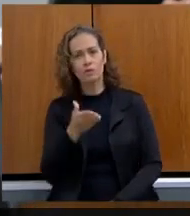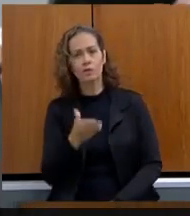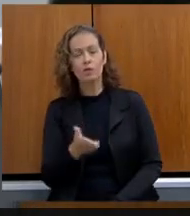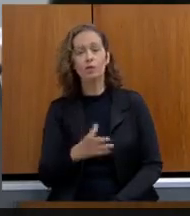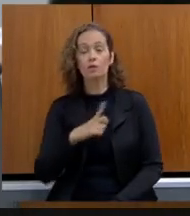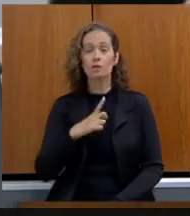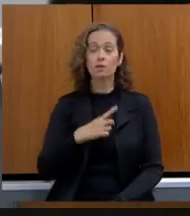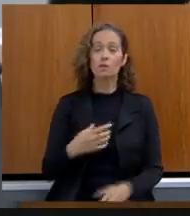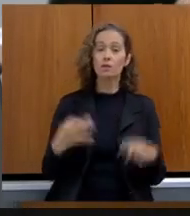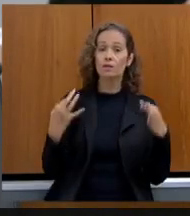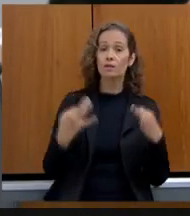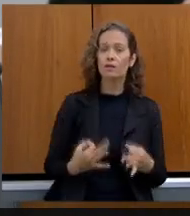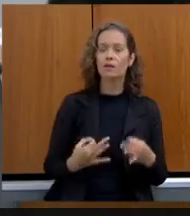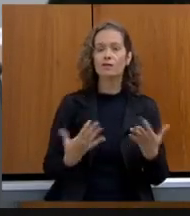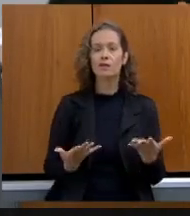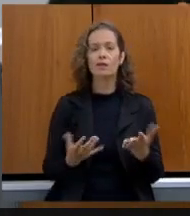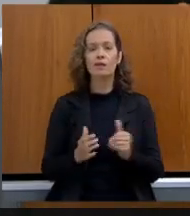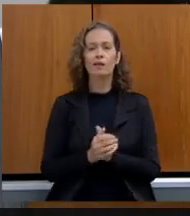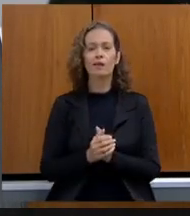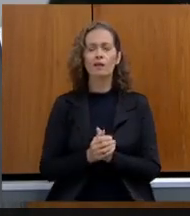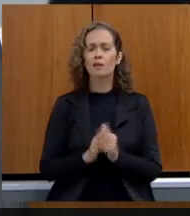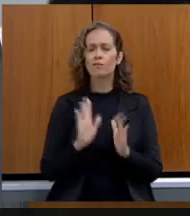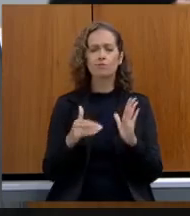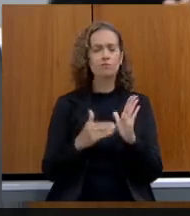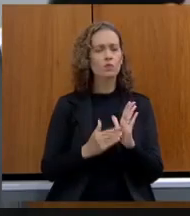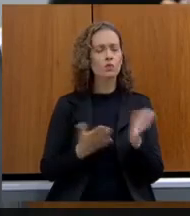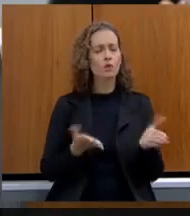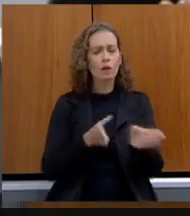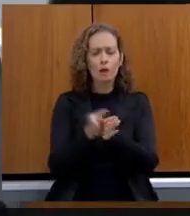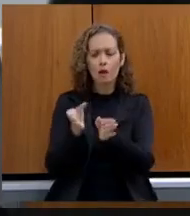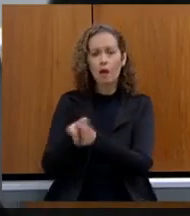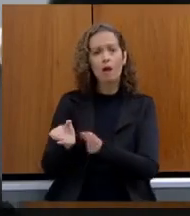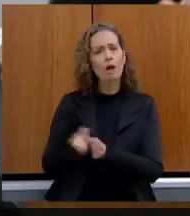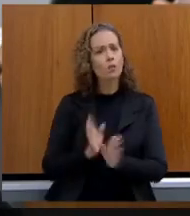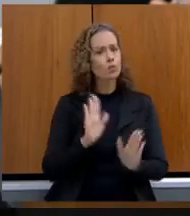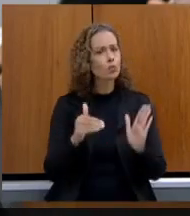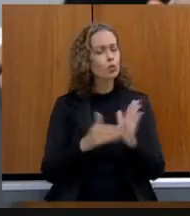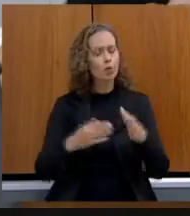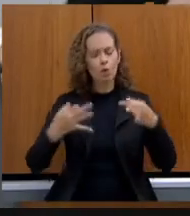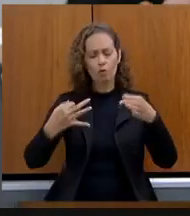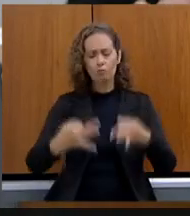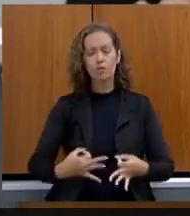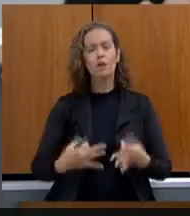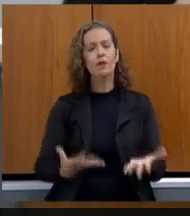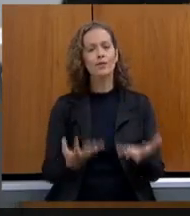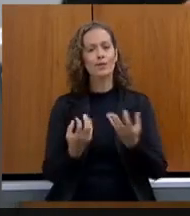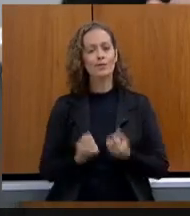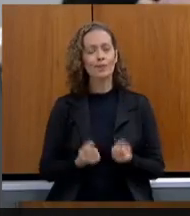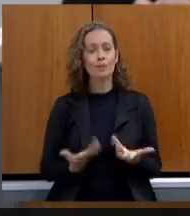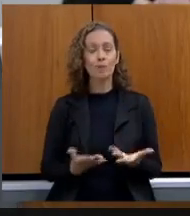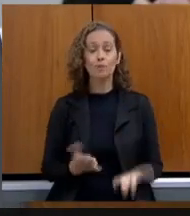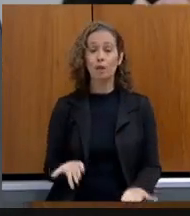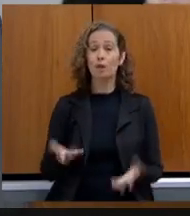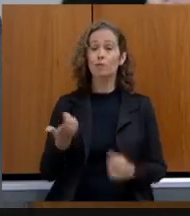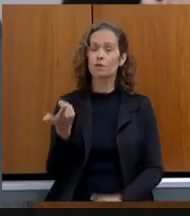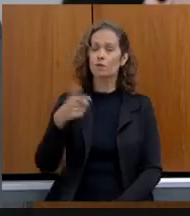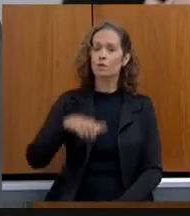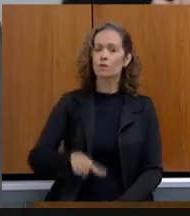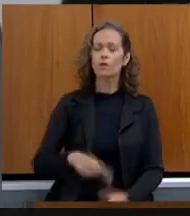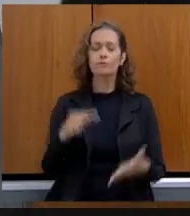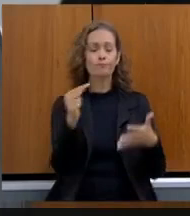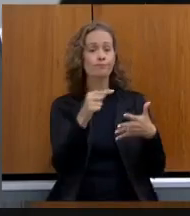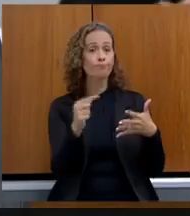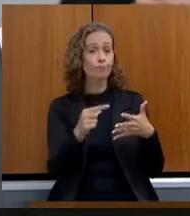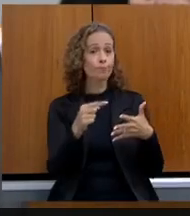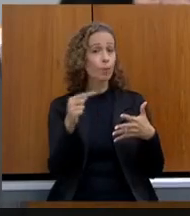de que ele não que não hoje nenhuma brecha em relação à orientação que ele precisava receber para preparar e a destacar um ponto muito